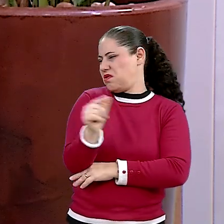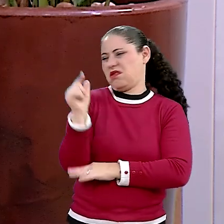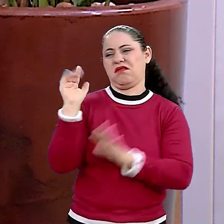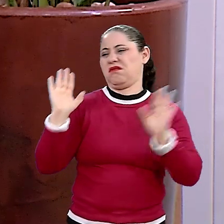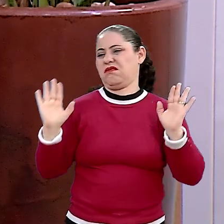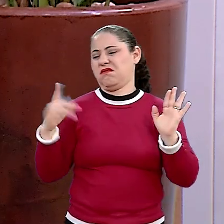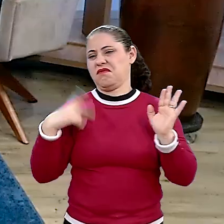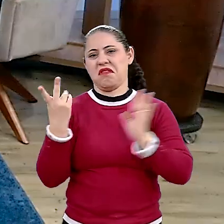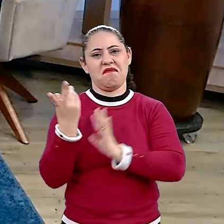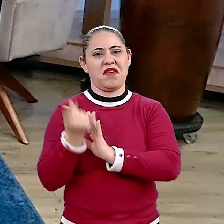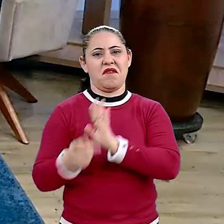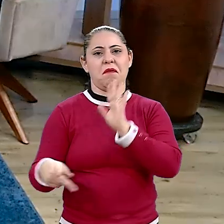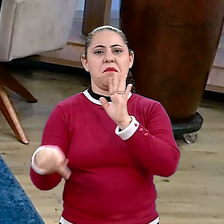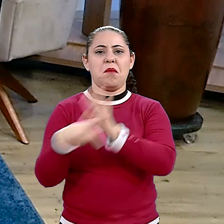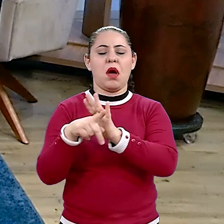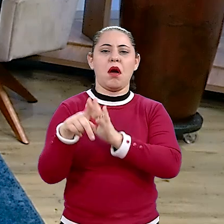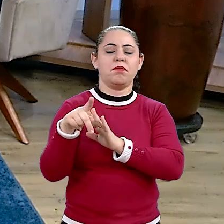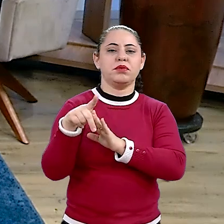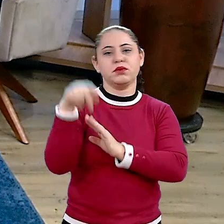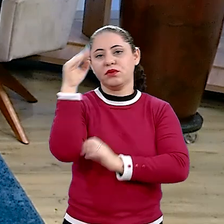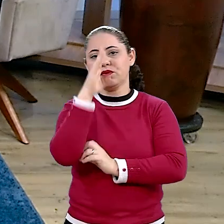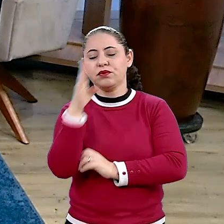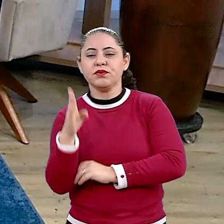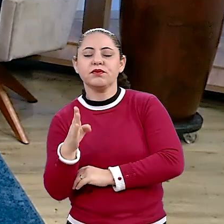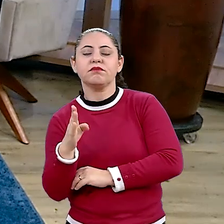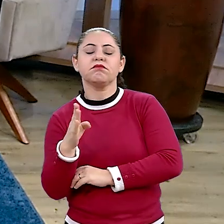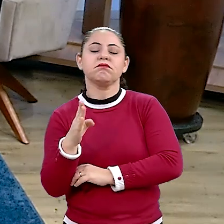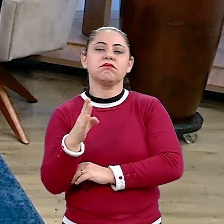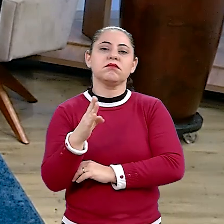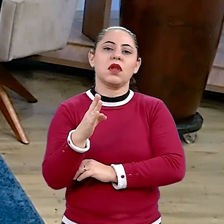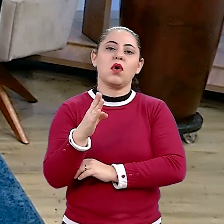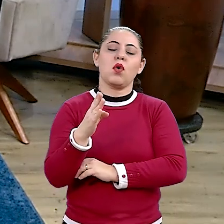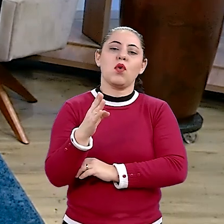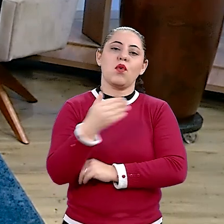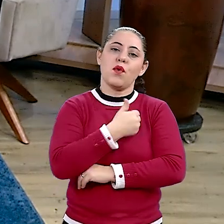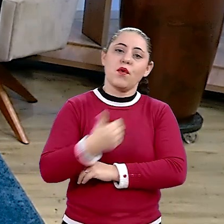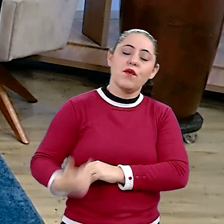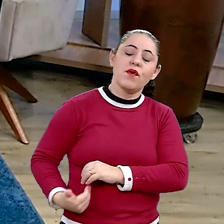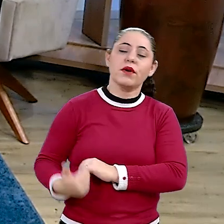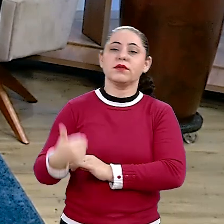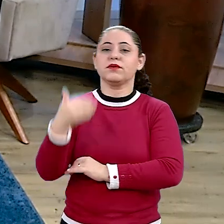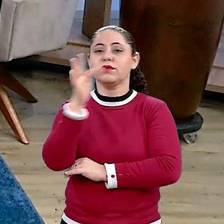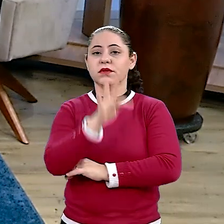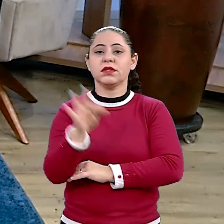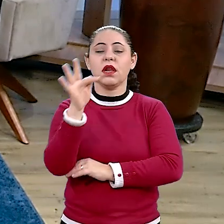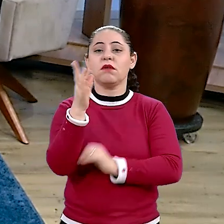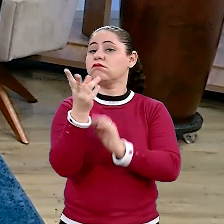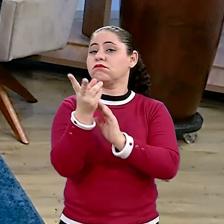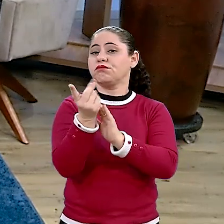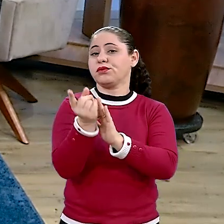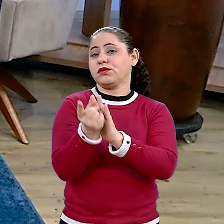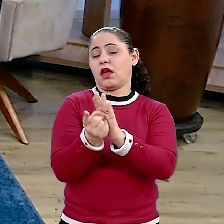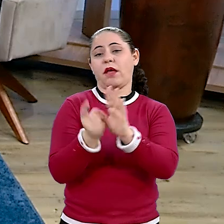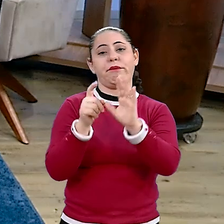tem recursos do Tesouro Nacional, do Orçamento da União, do